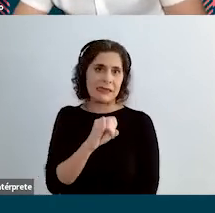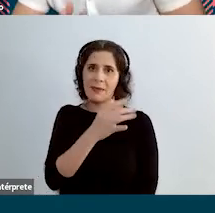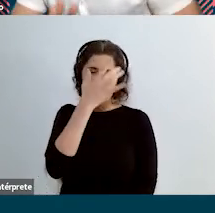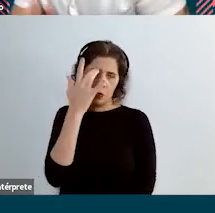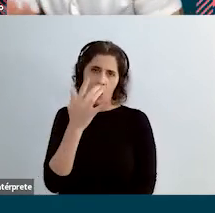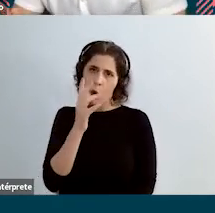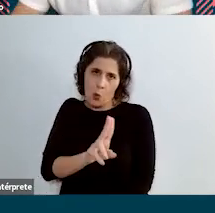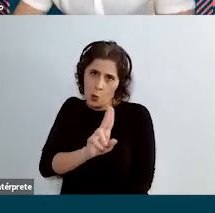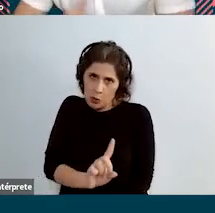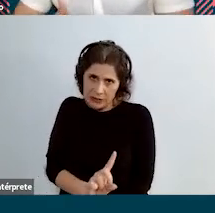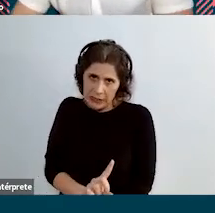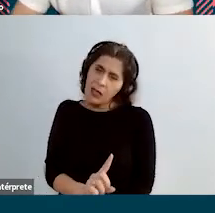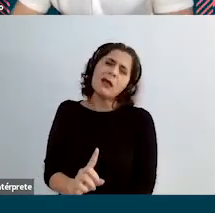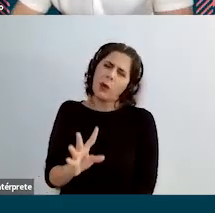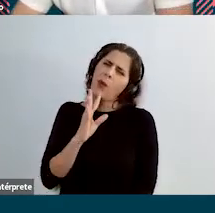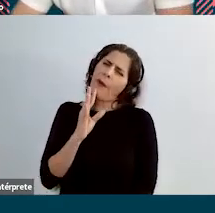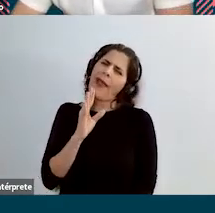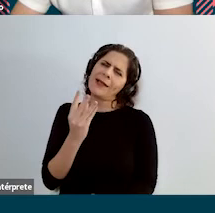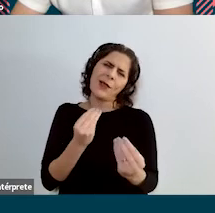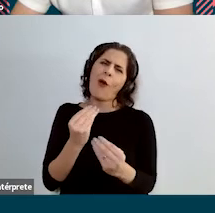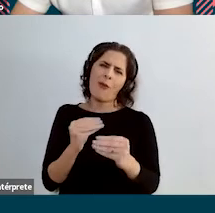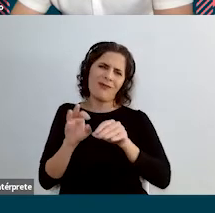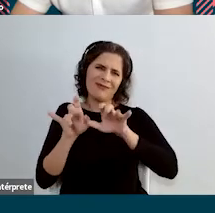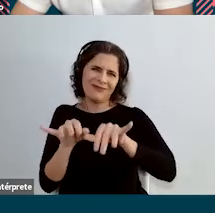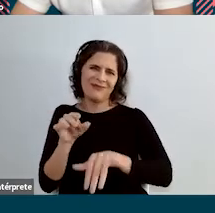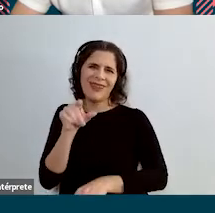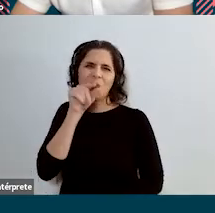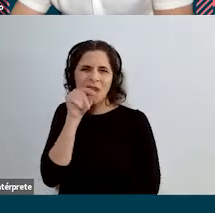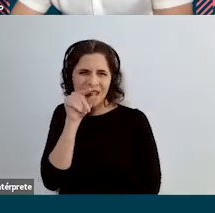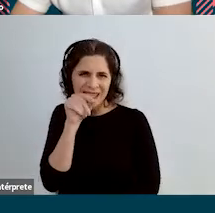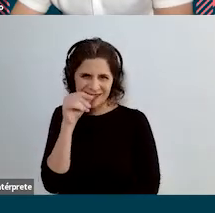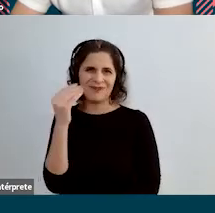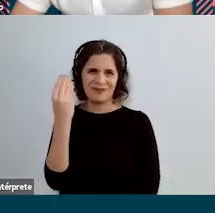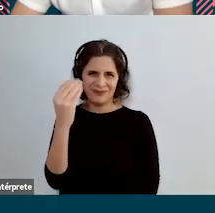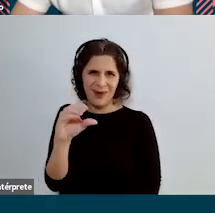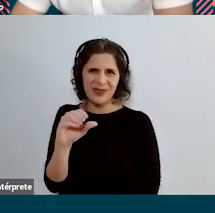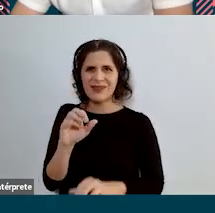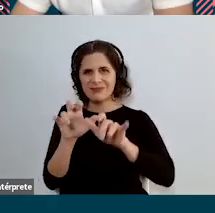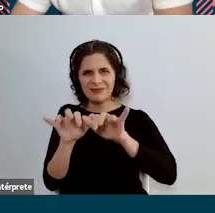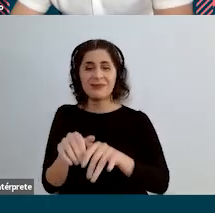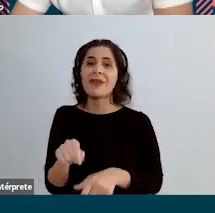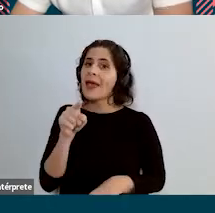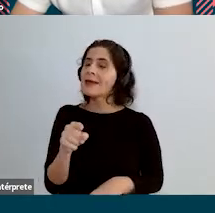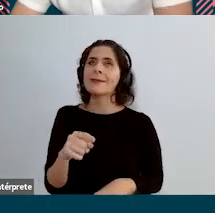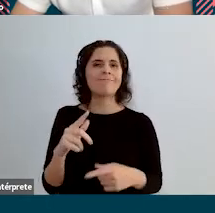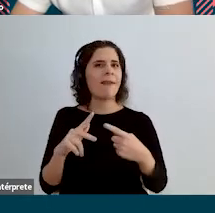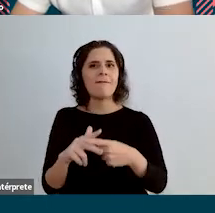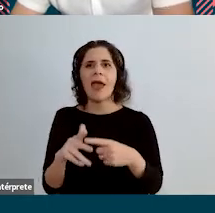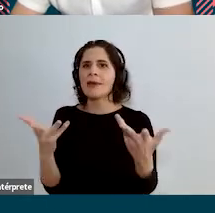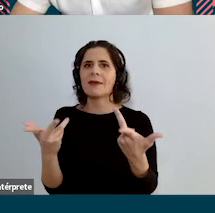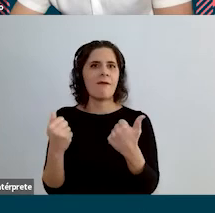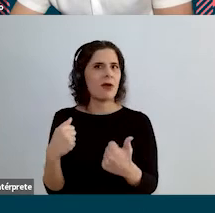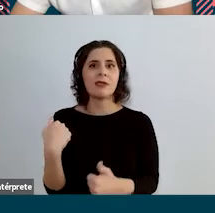deve conhecer, se não usar o Twitter, pelo menos conhece o Twitter. E ele foi uma ferramenta, assim, sensacional para nós. Foi o